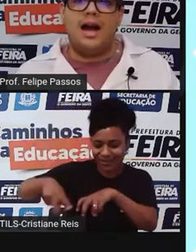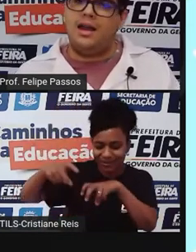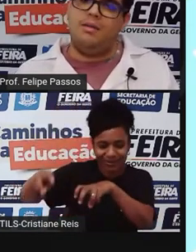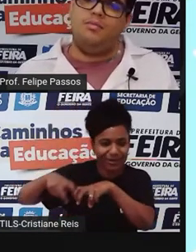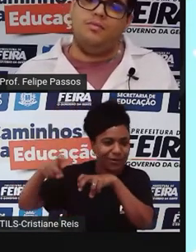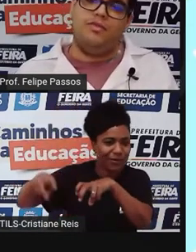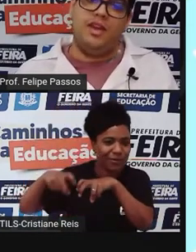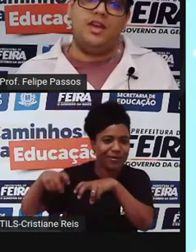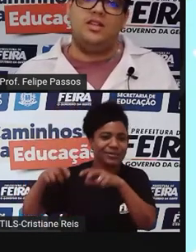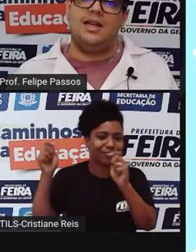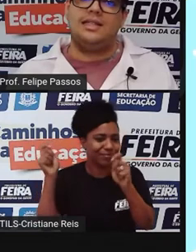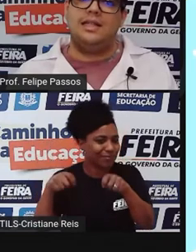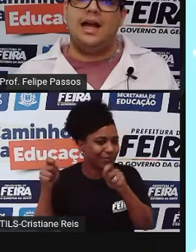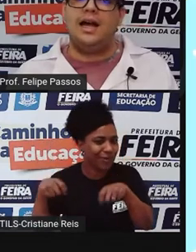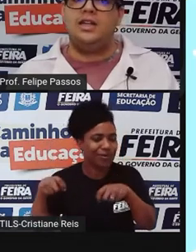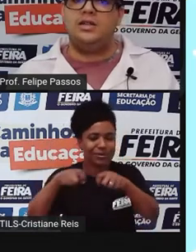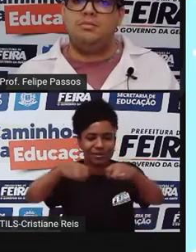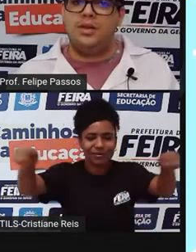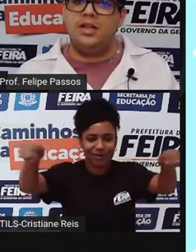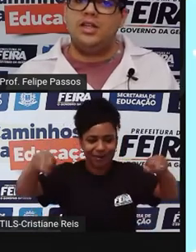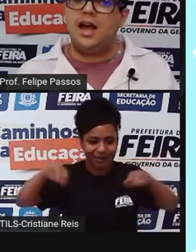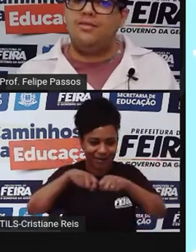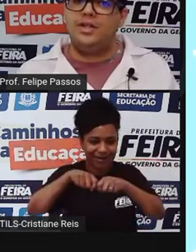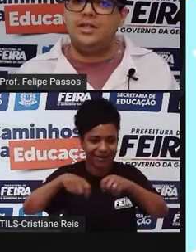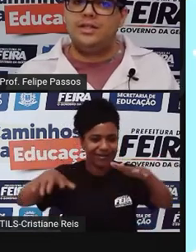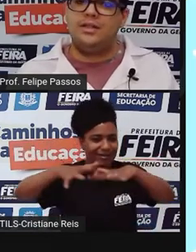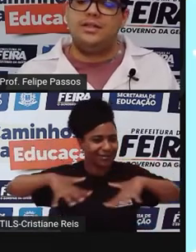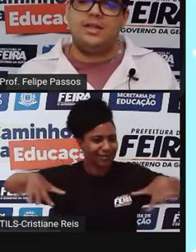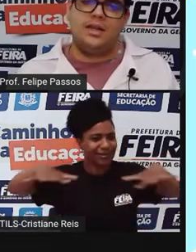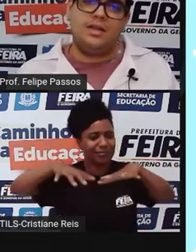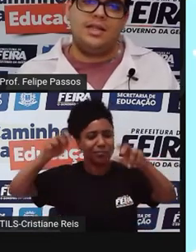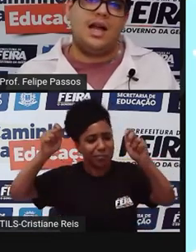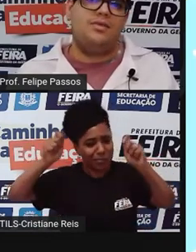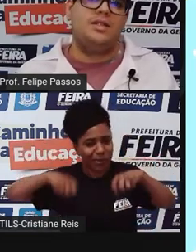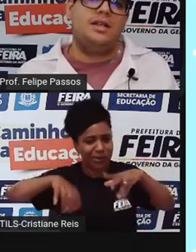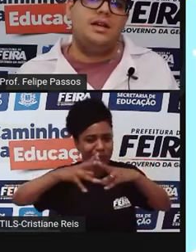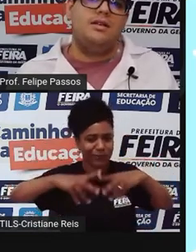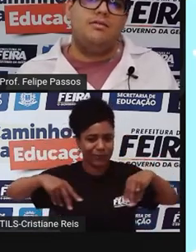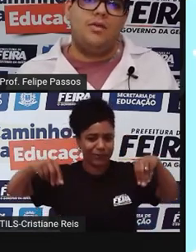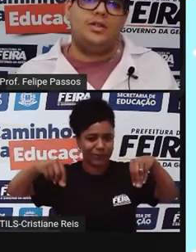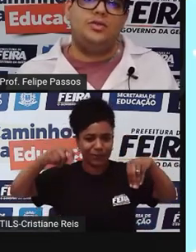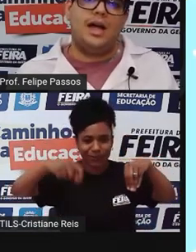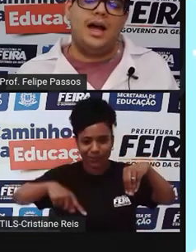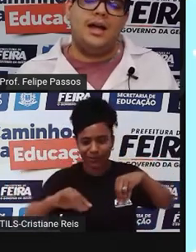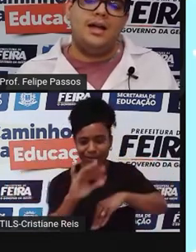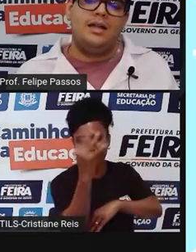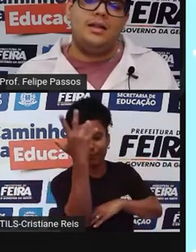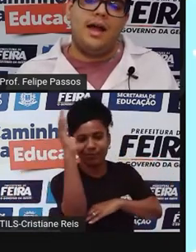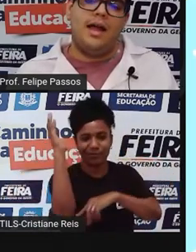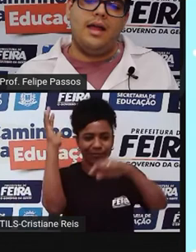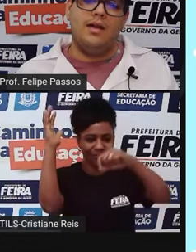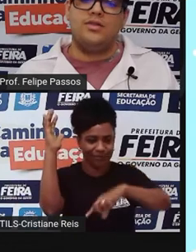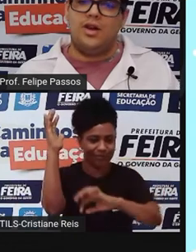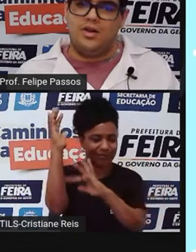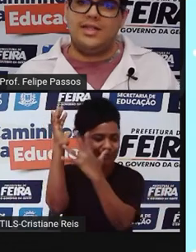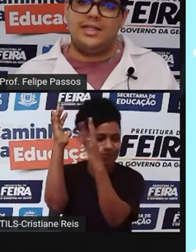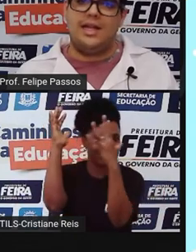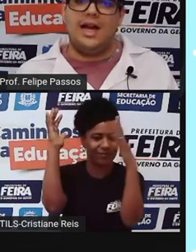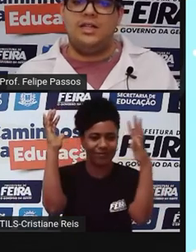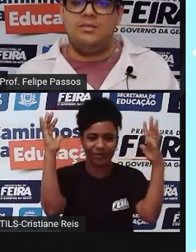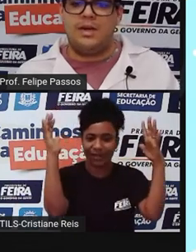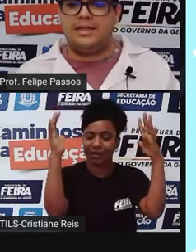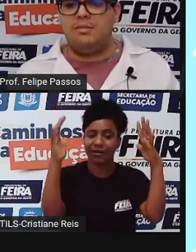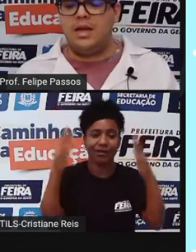uma área verde da cidade, plante árvores, certo? Essas árvores vão ajudar não só a